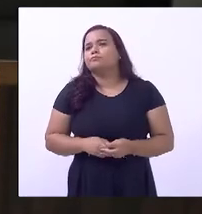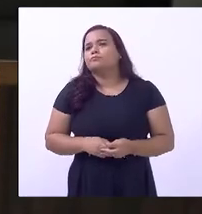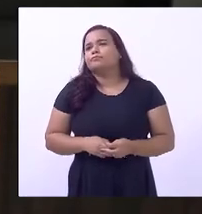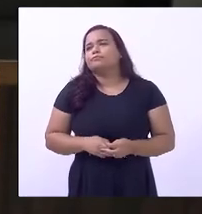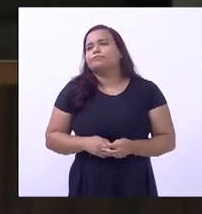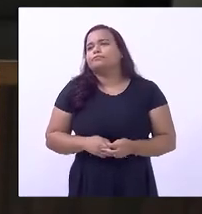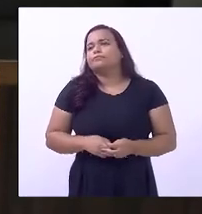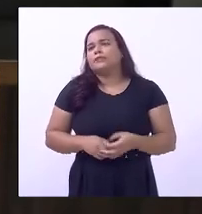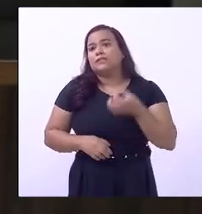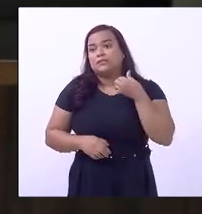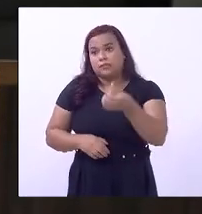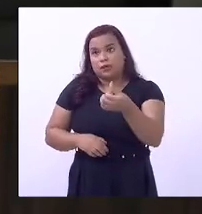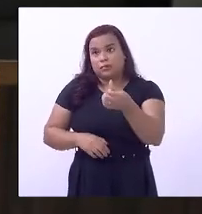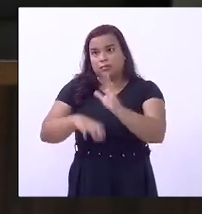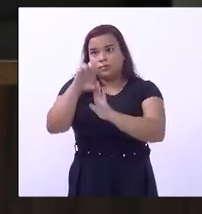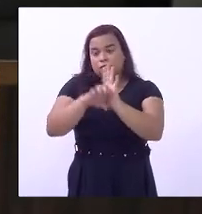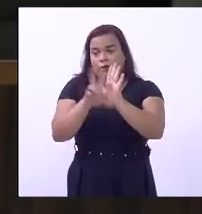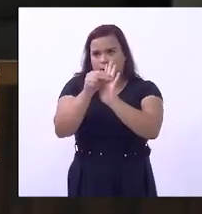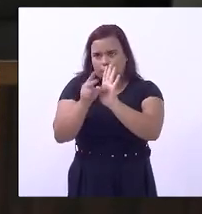6 emendas.